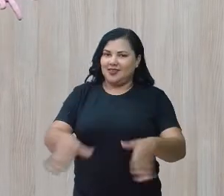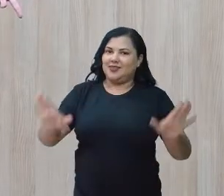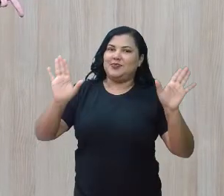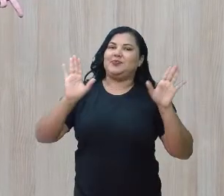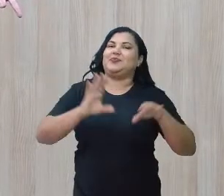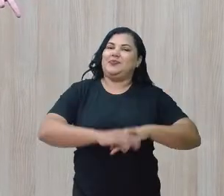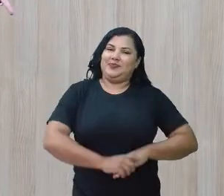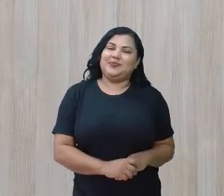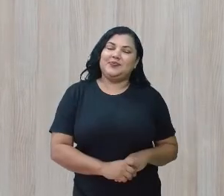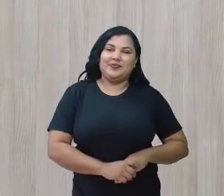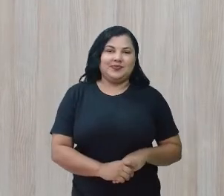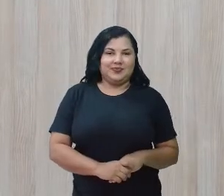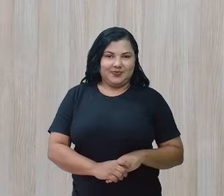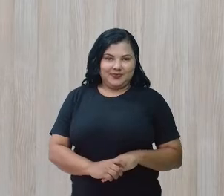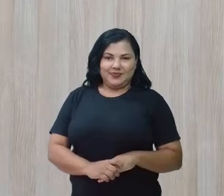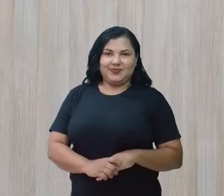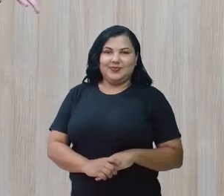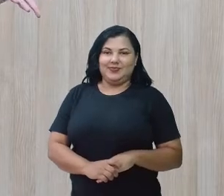aí